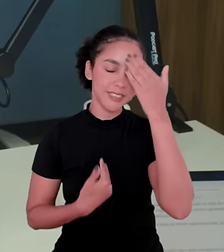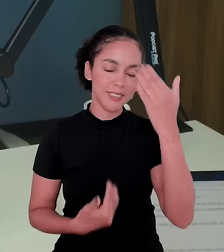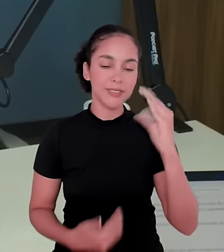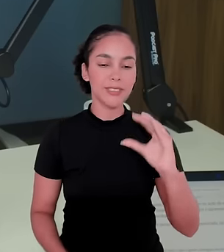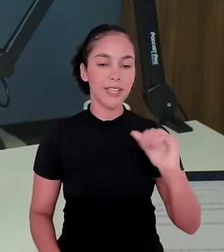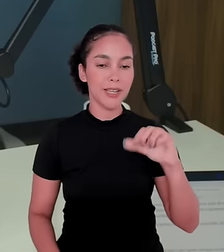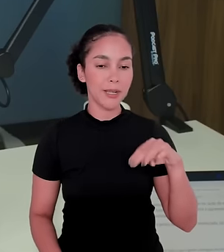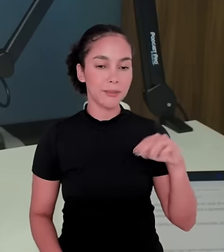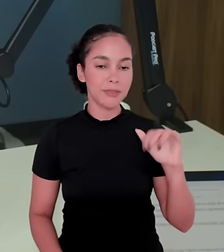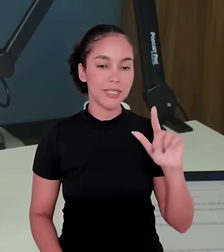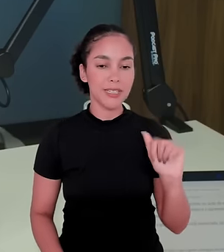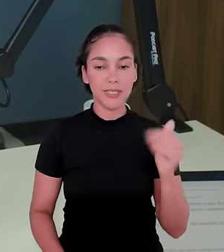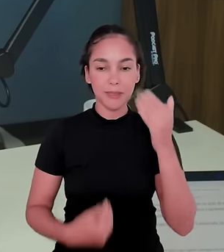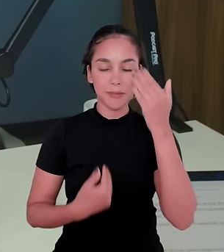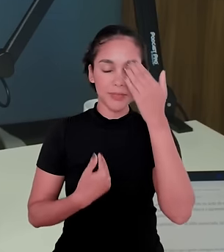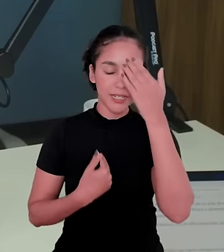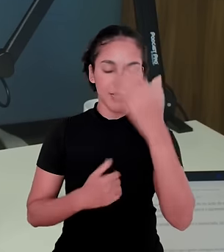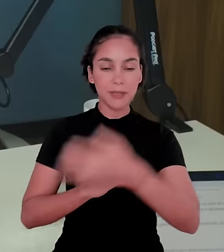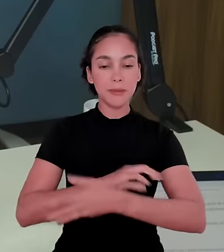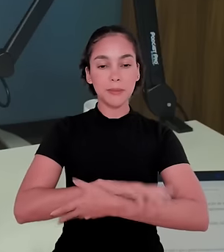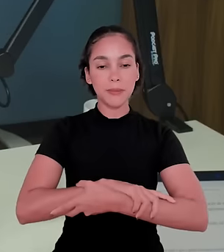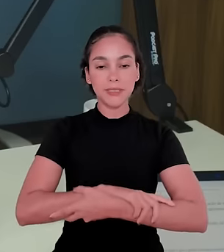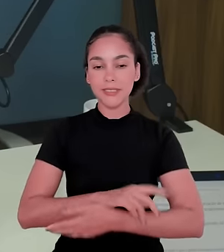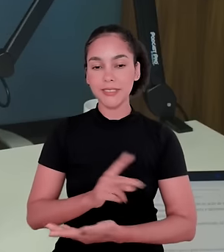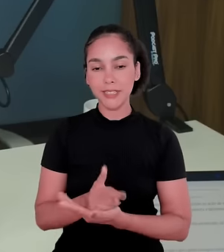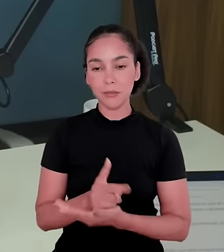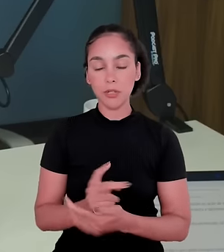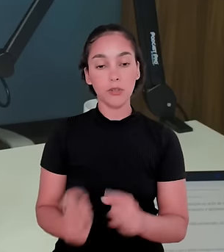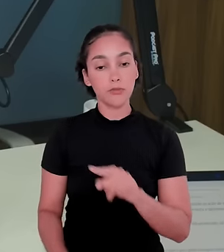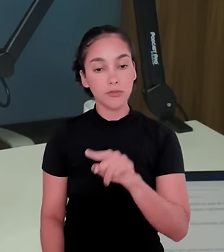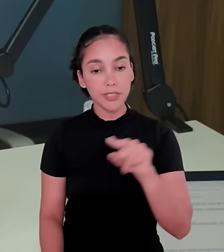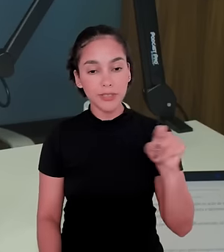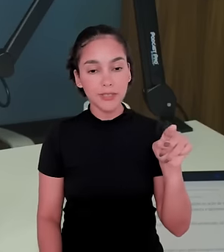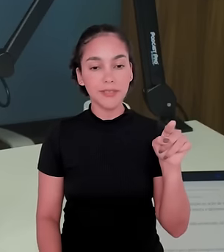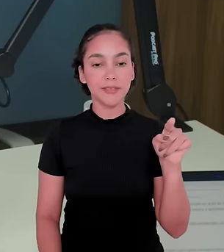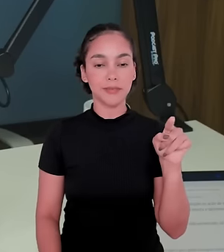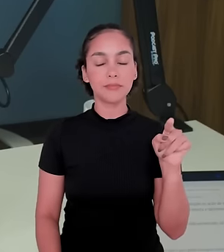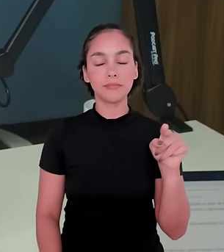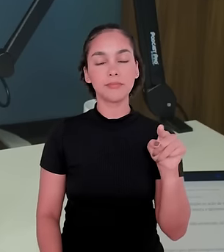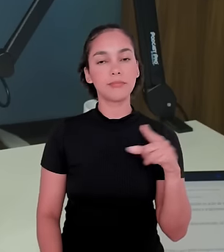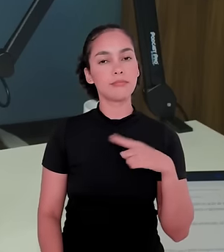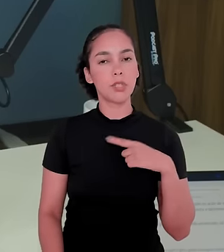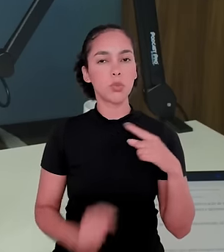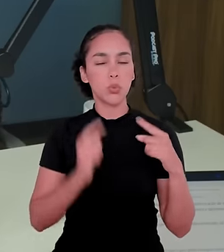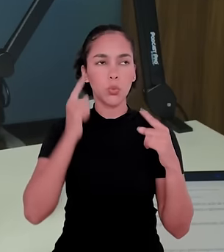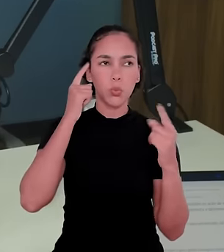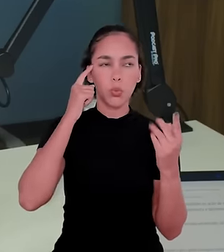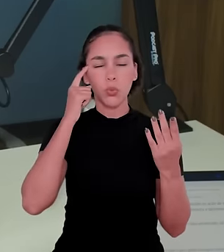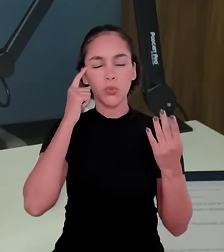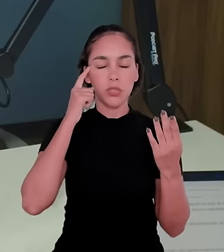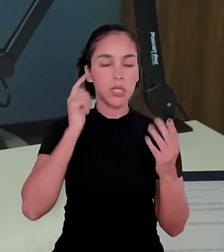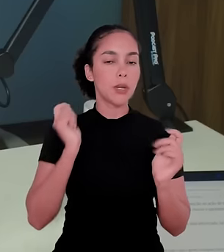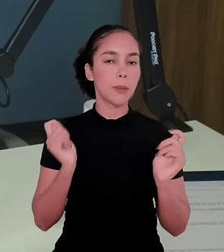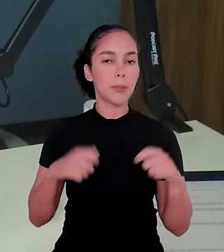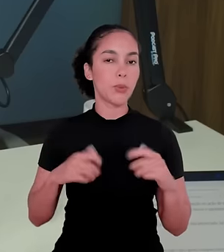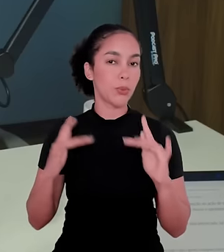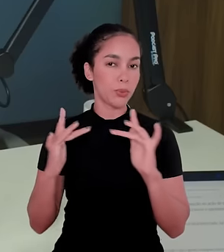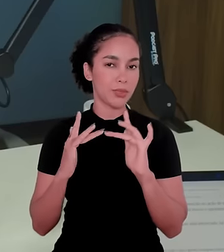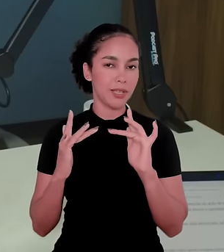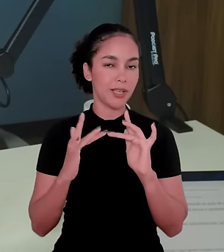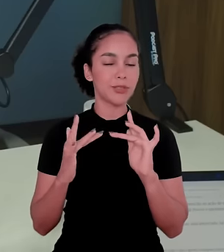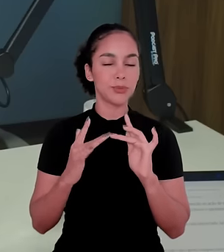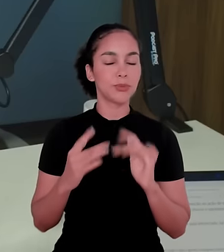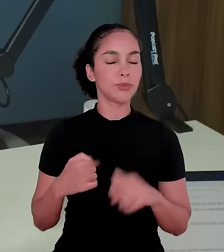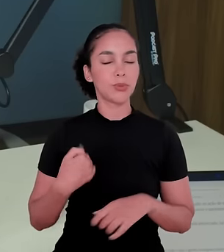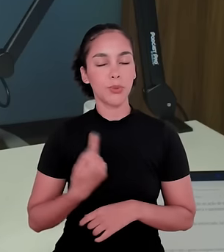Camila Obrigado também a parceria sempre e vocês né que tenham dúvidas né podem entrar em contato